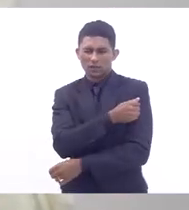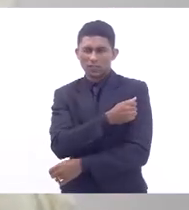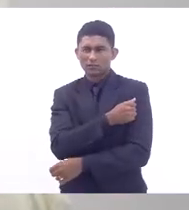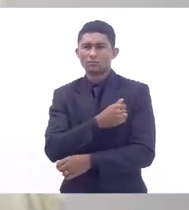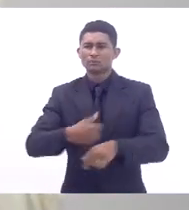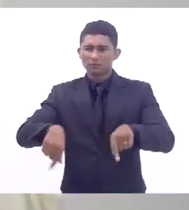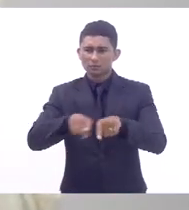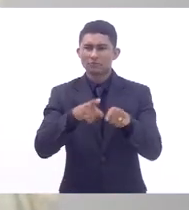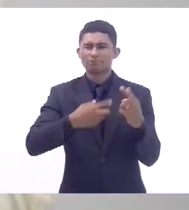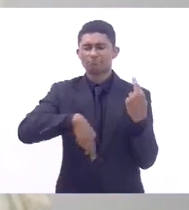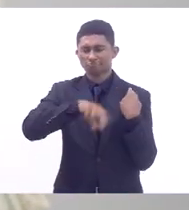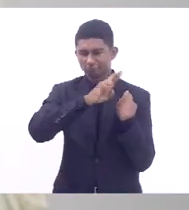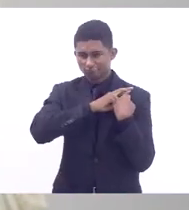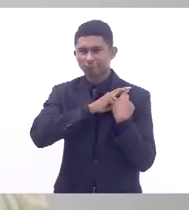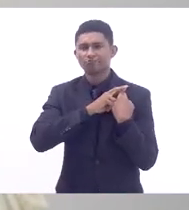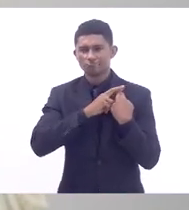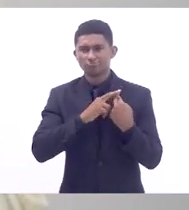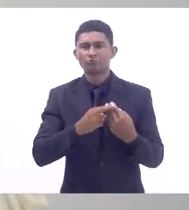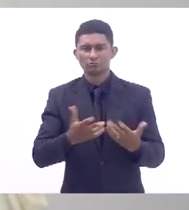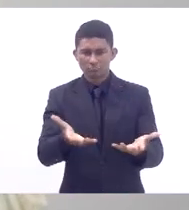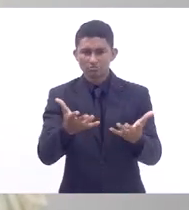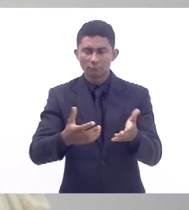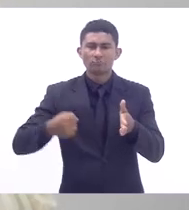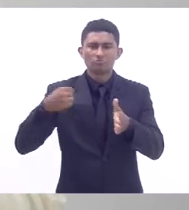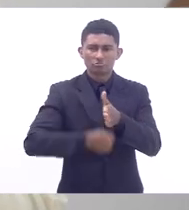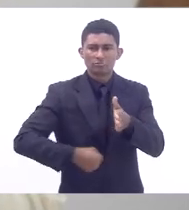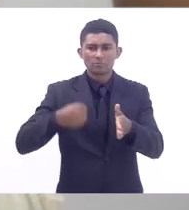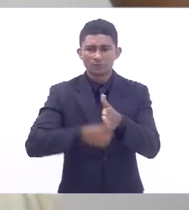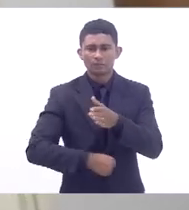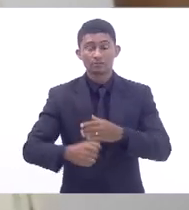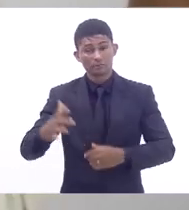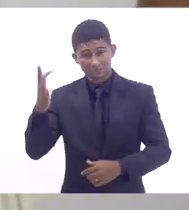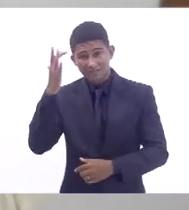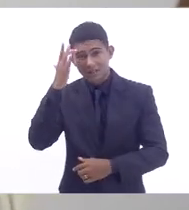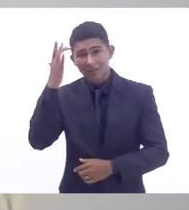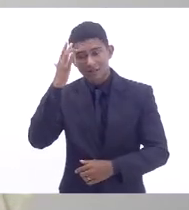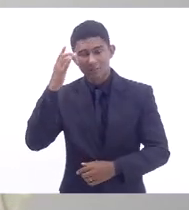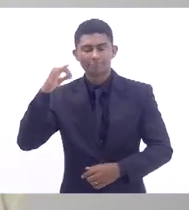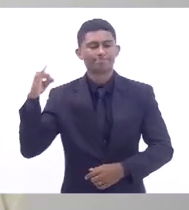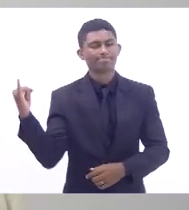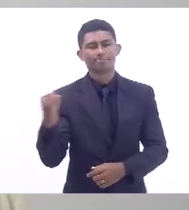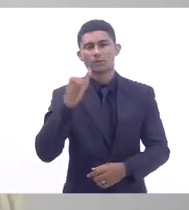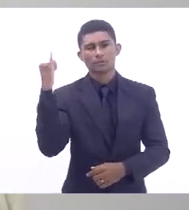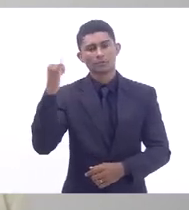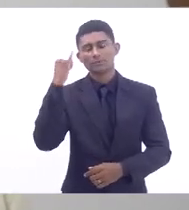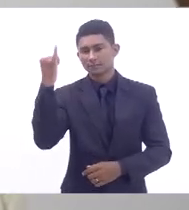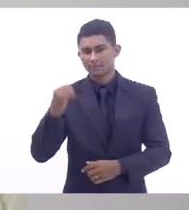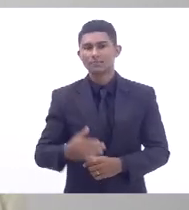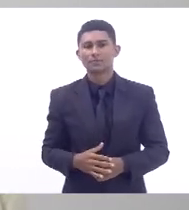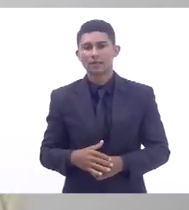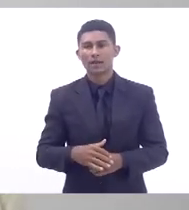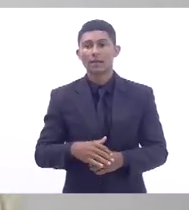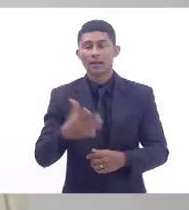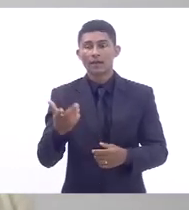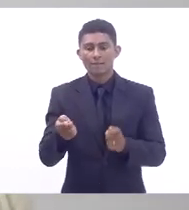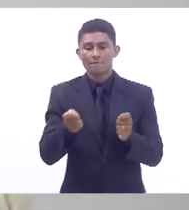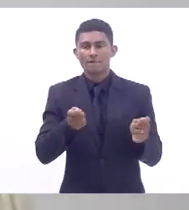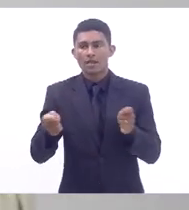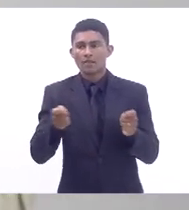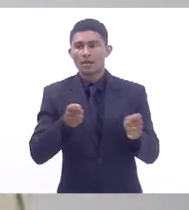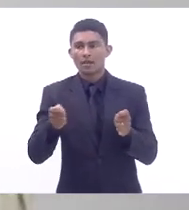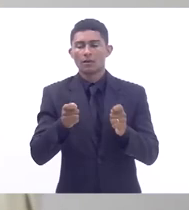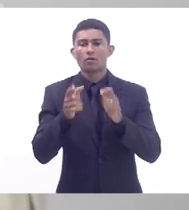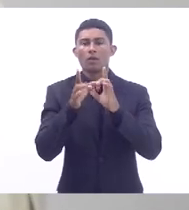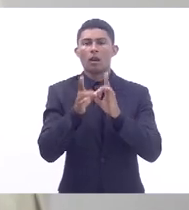tocando essa luta em defesa da Autonomia das Universidades estaduais que waldeck colocou que eu acho que isso é um Ponto Central né Essa questão da Autonomia financeira que é